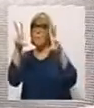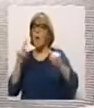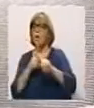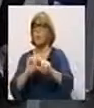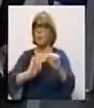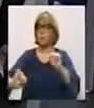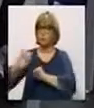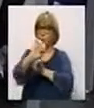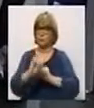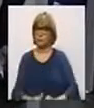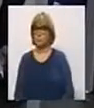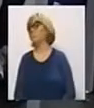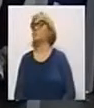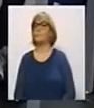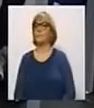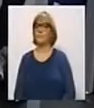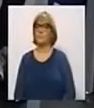hospitalar.